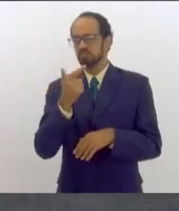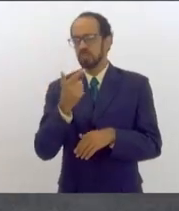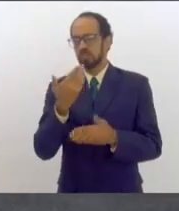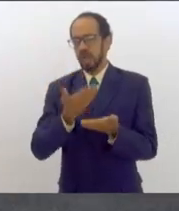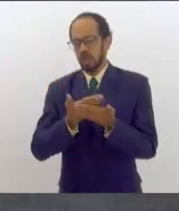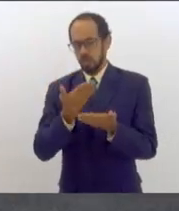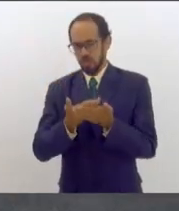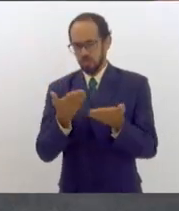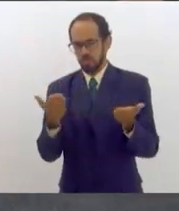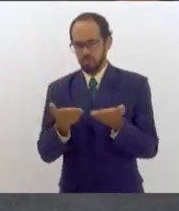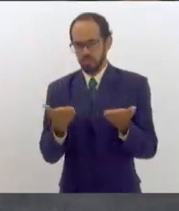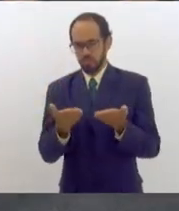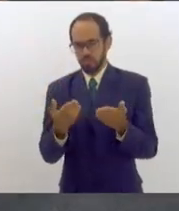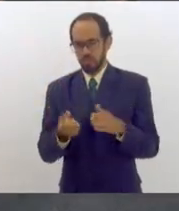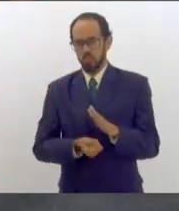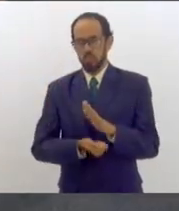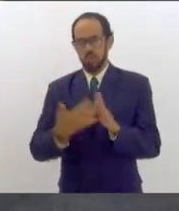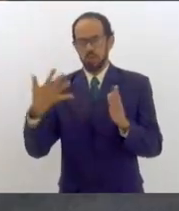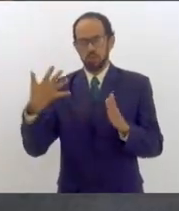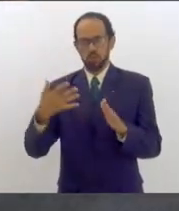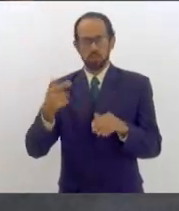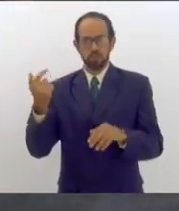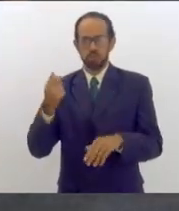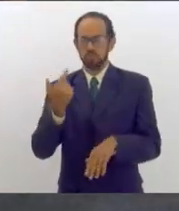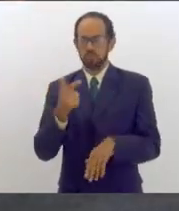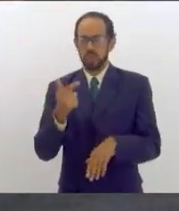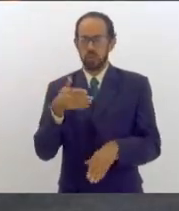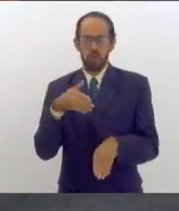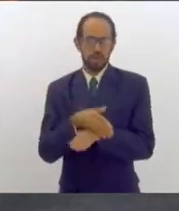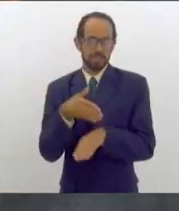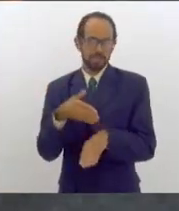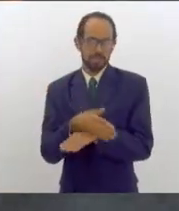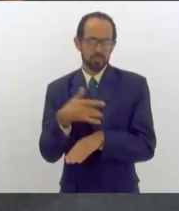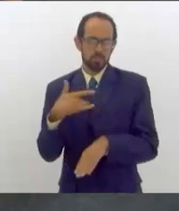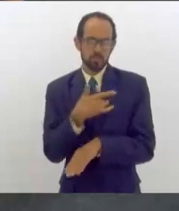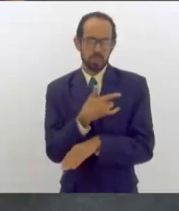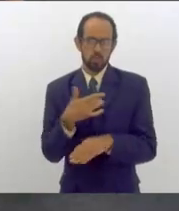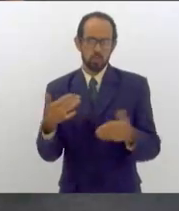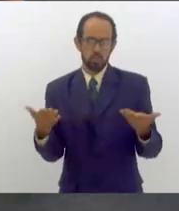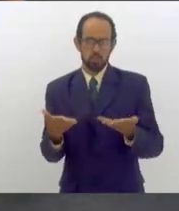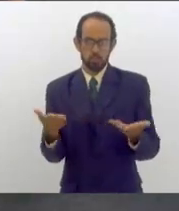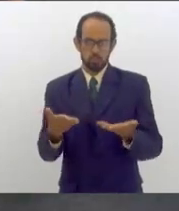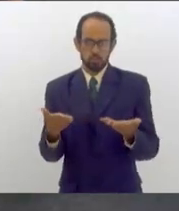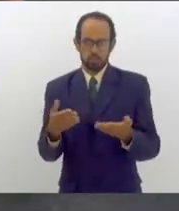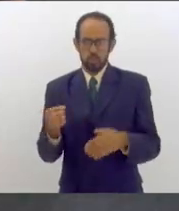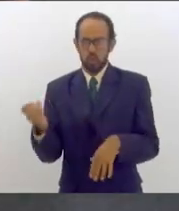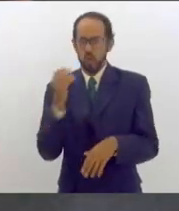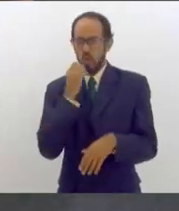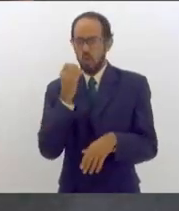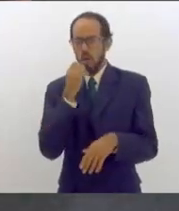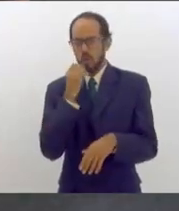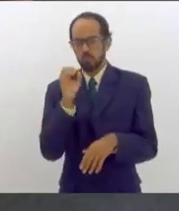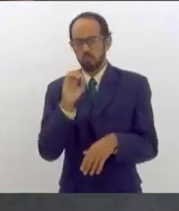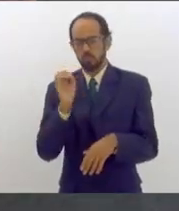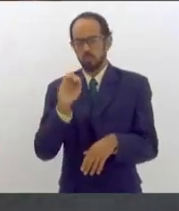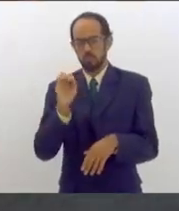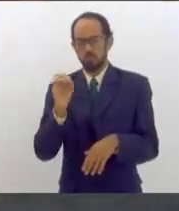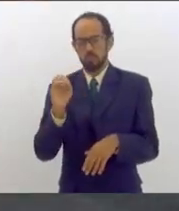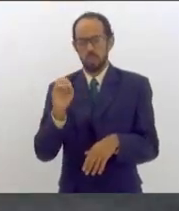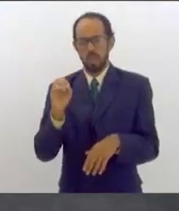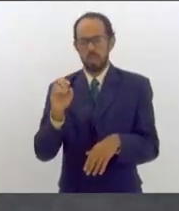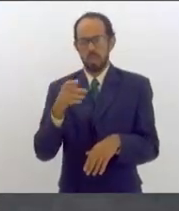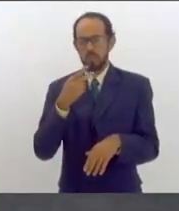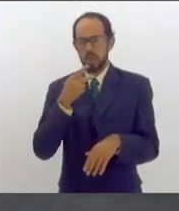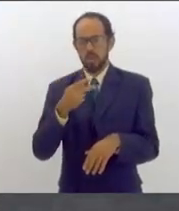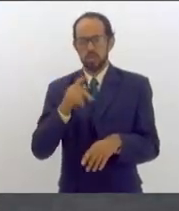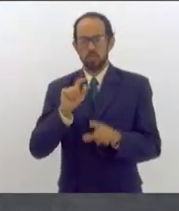o número de pessoas que ficaram sem acesso à saúde hoje então é óbvio que ninguém aqui tá dizendo